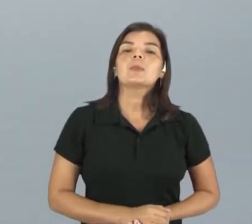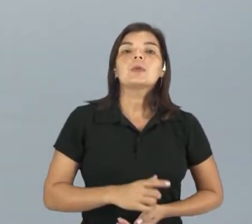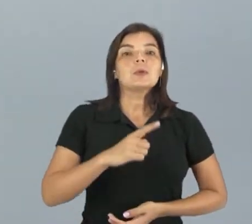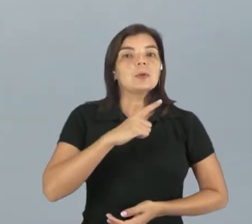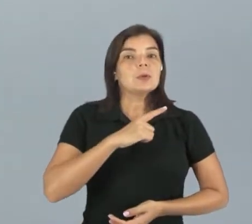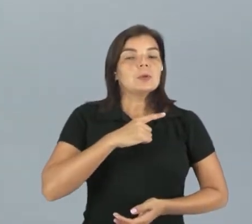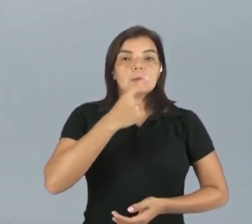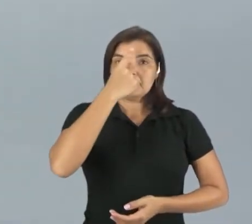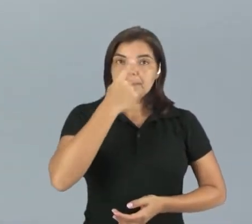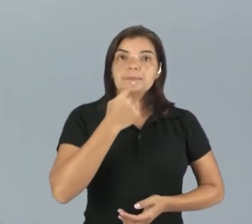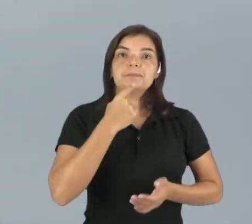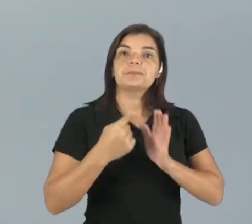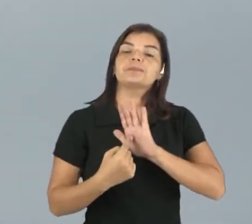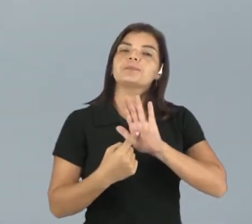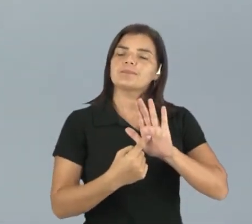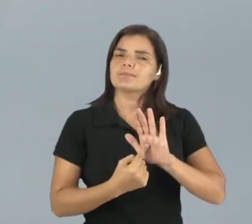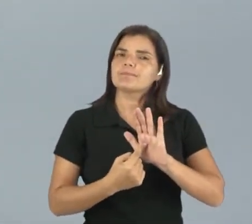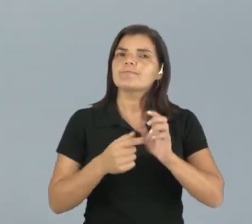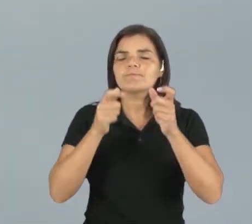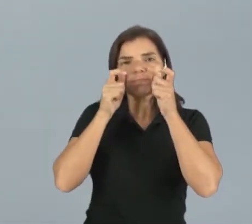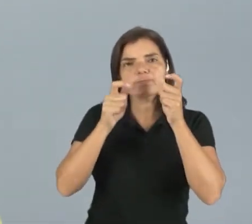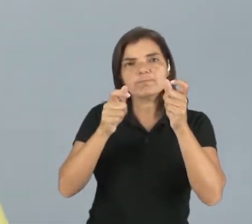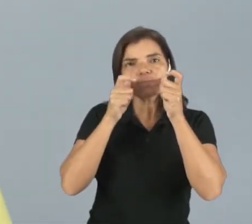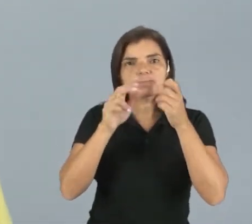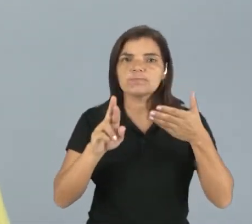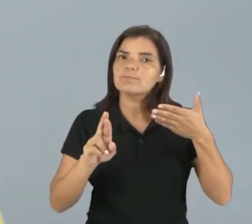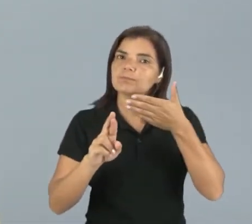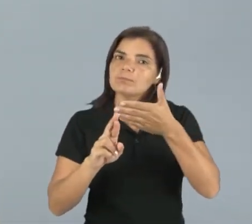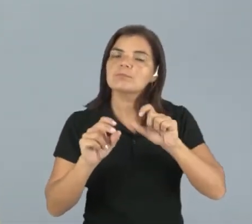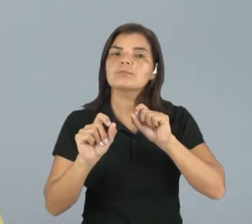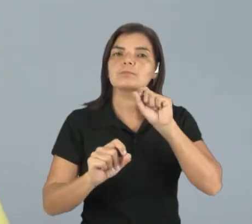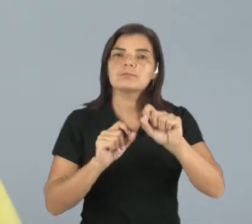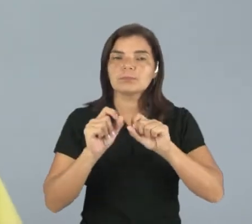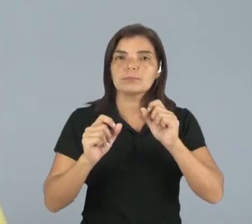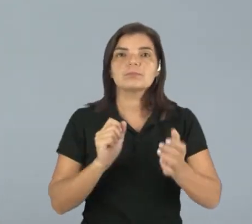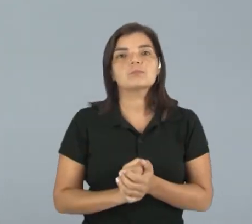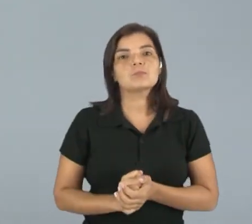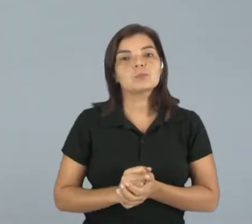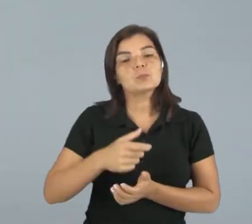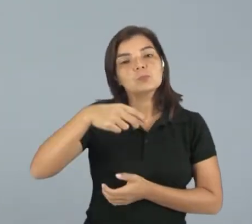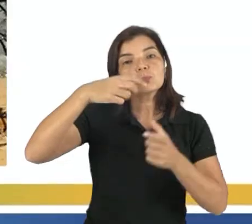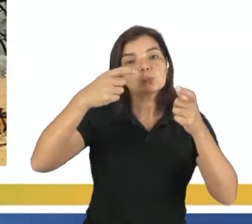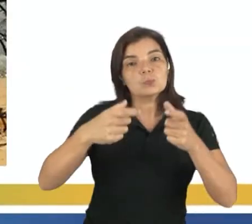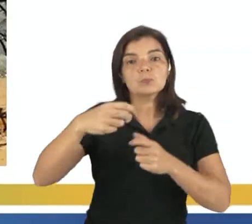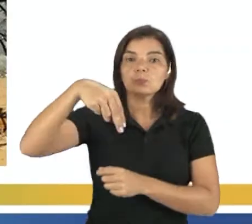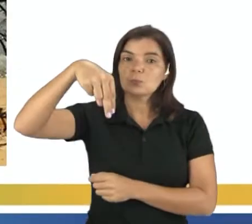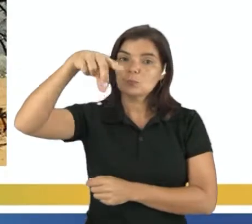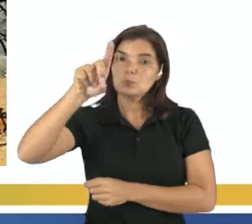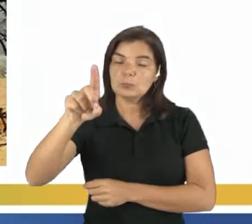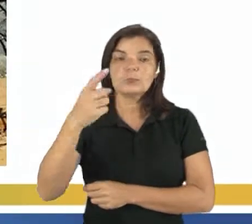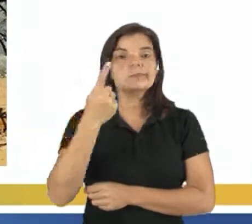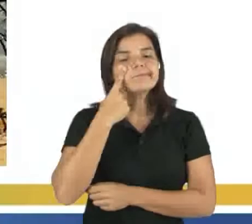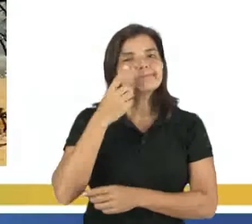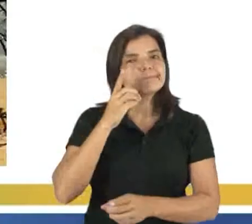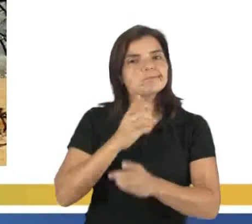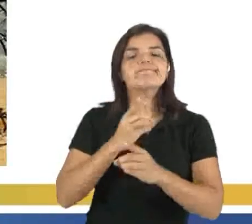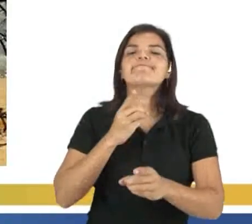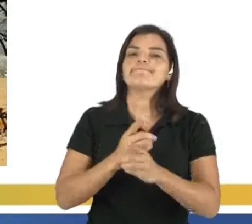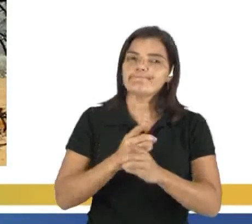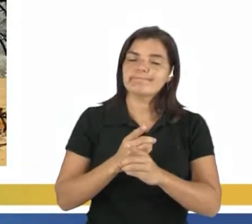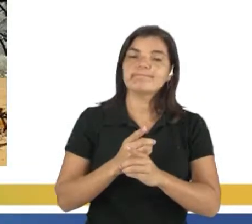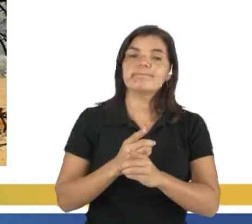temos uma ilustração que nos chama muita atenção, que refere-se exatamente à nossa querida região Nordeste, e que você ainda encontra